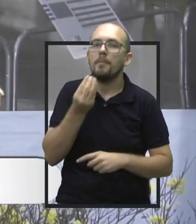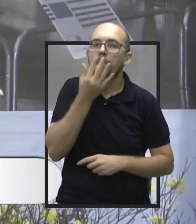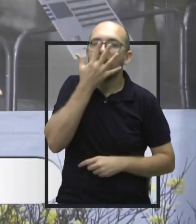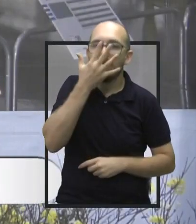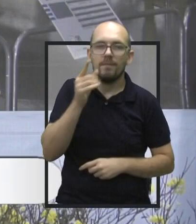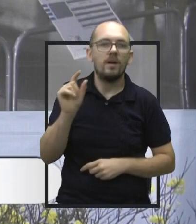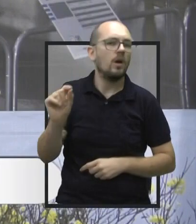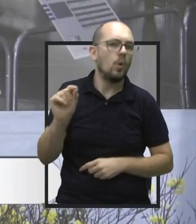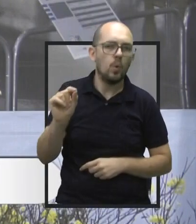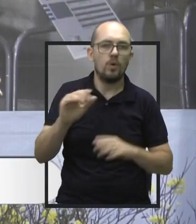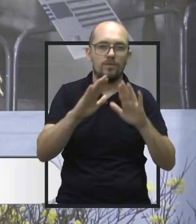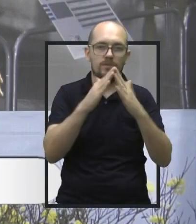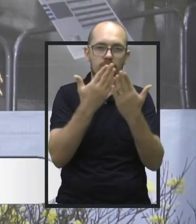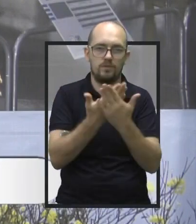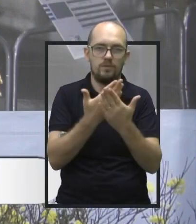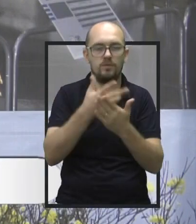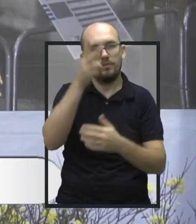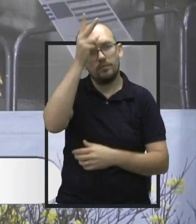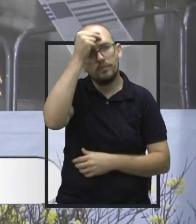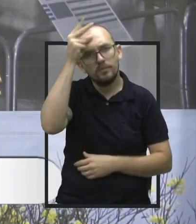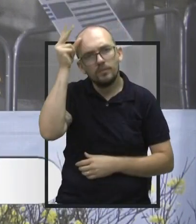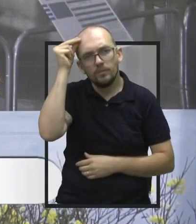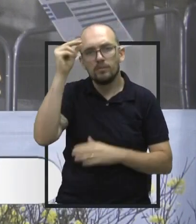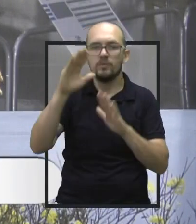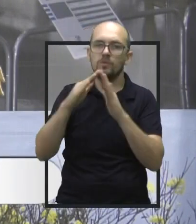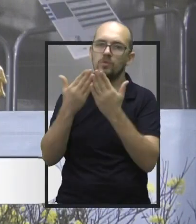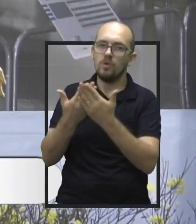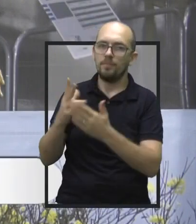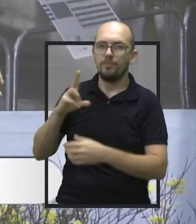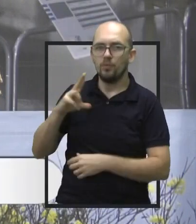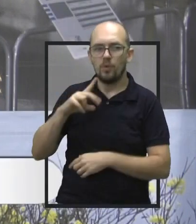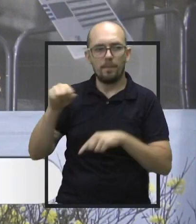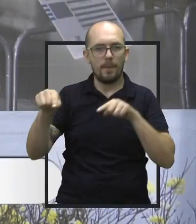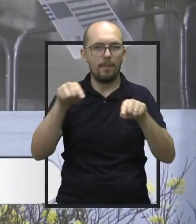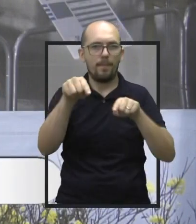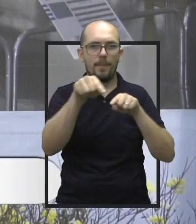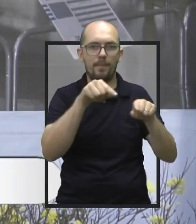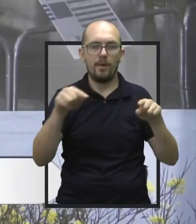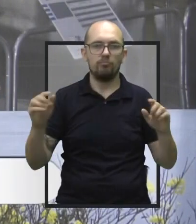municipal, né? E também as escolas particulares. Também participam